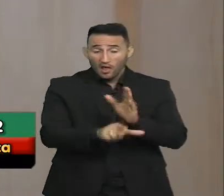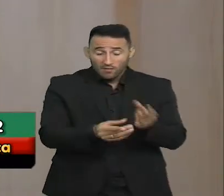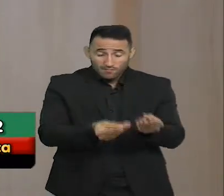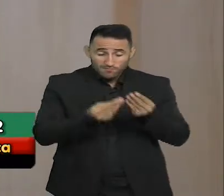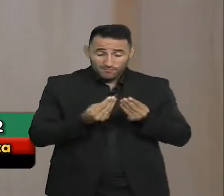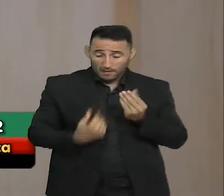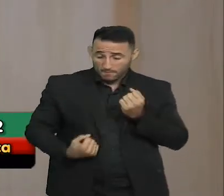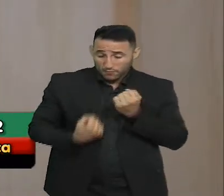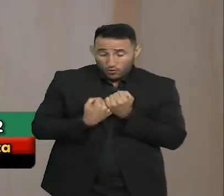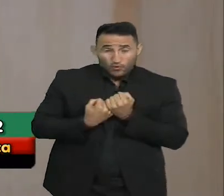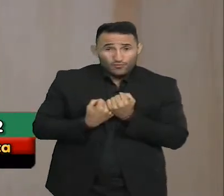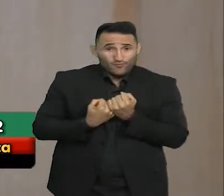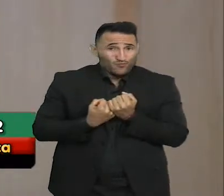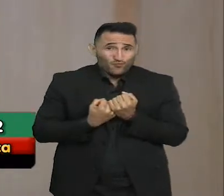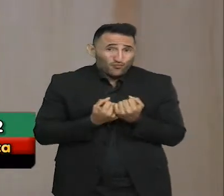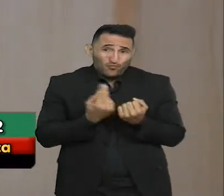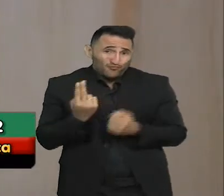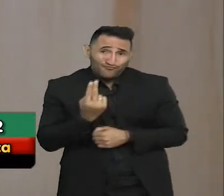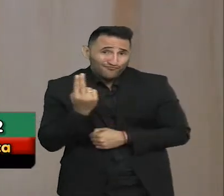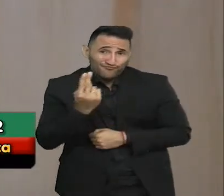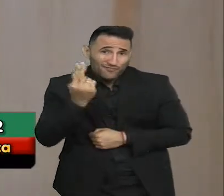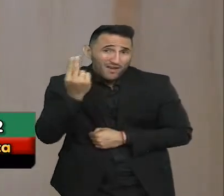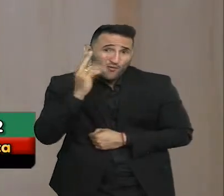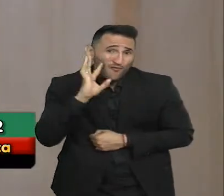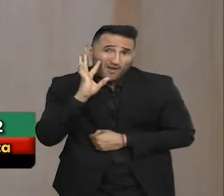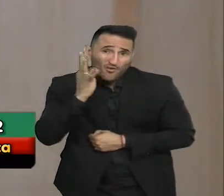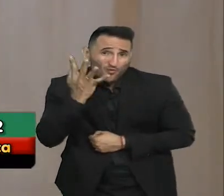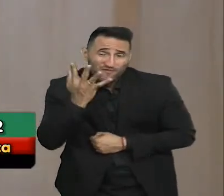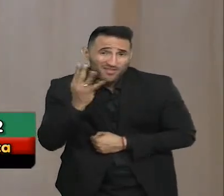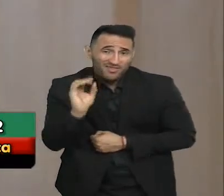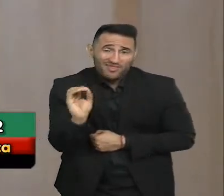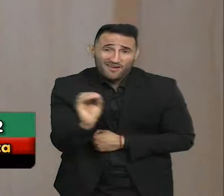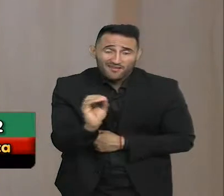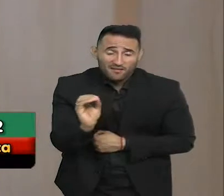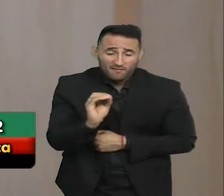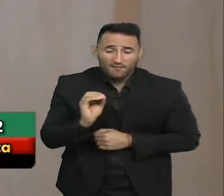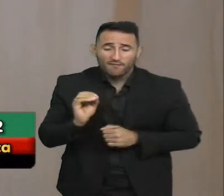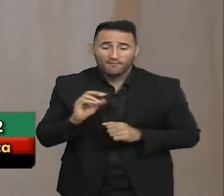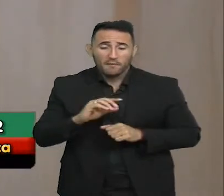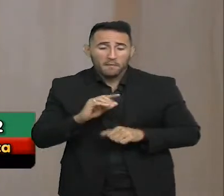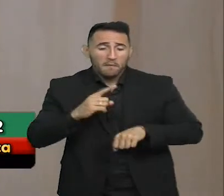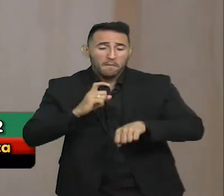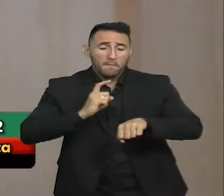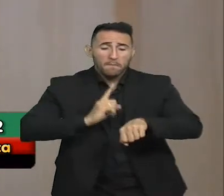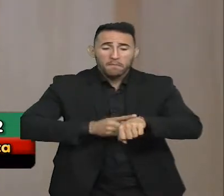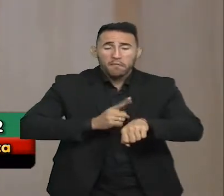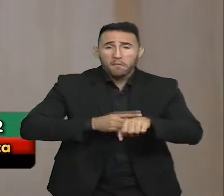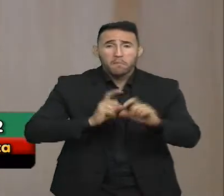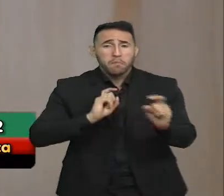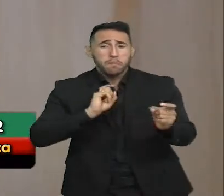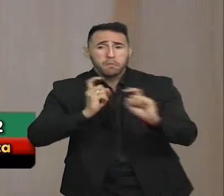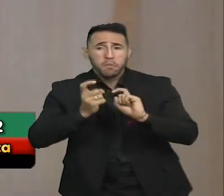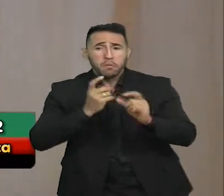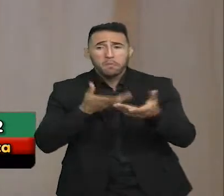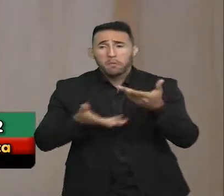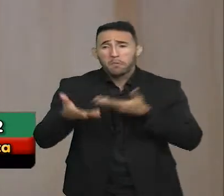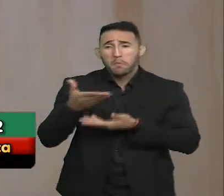legitimada, não adianta. Não resolve nós ficarmos aqui, né, até 10 horas da noite,